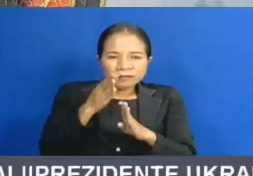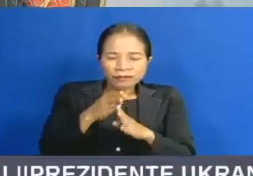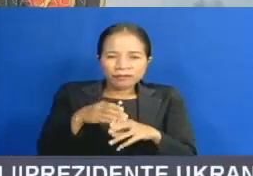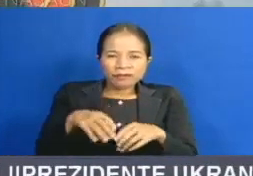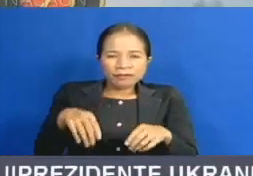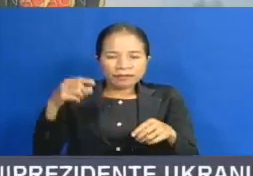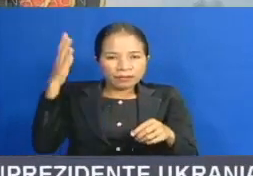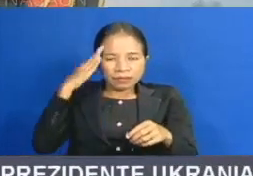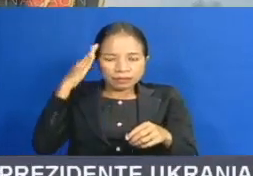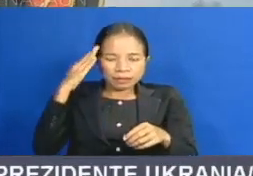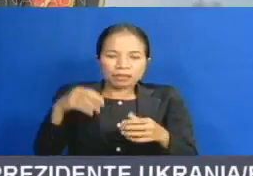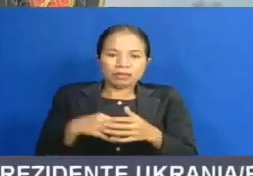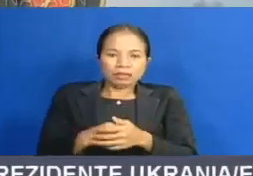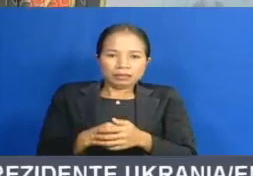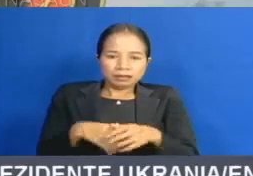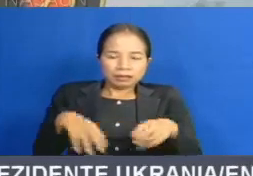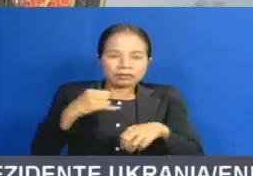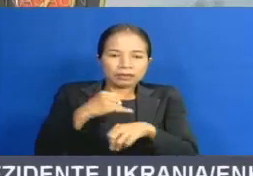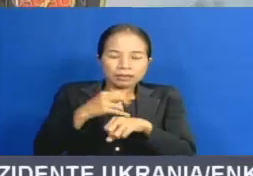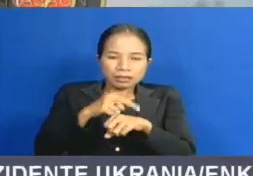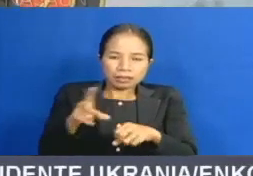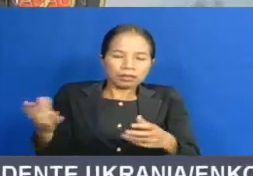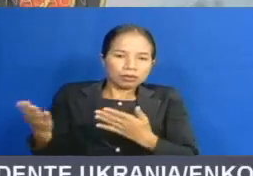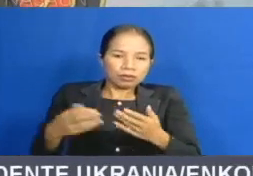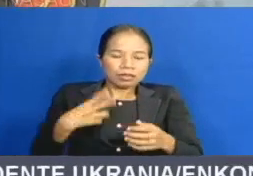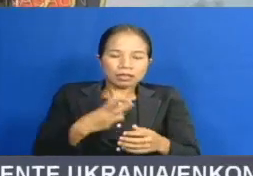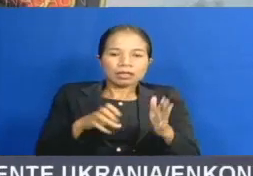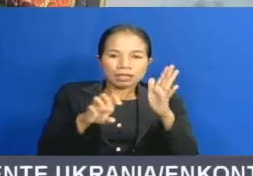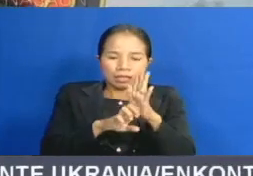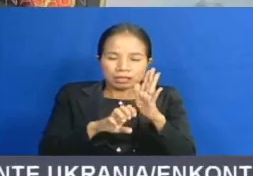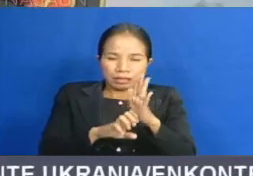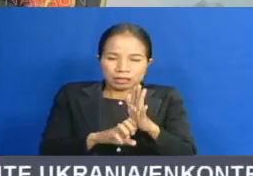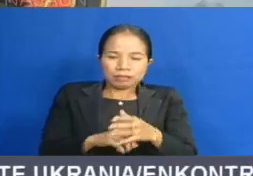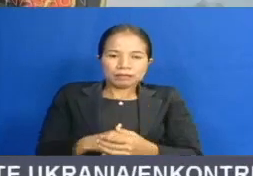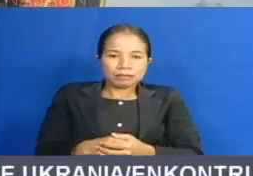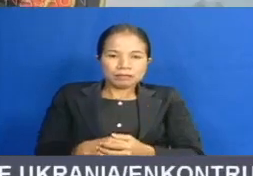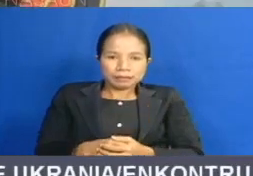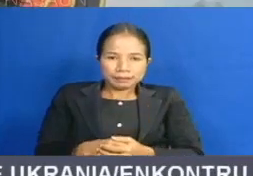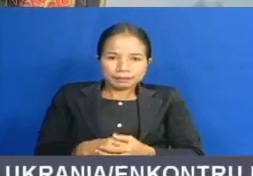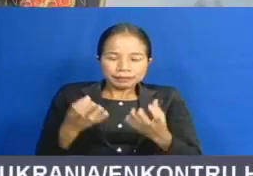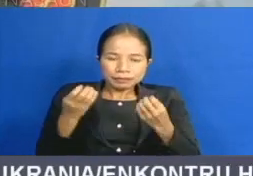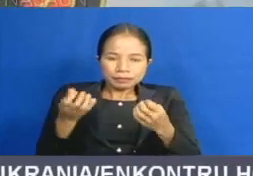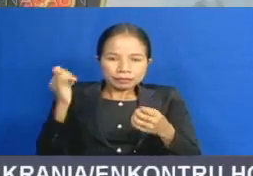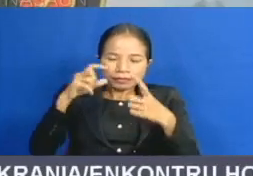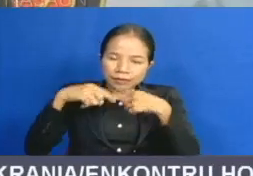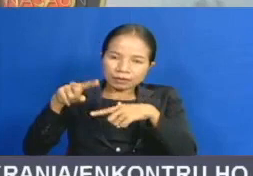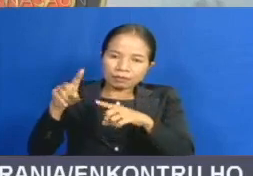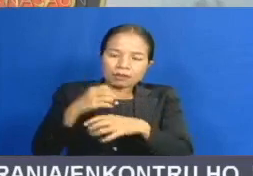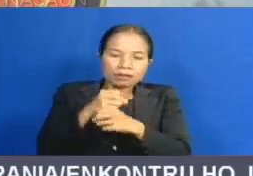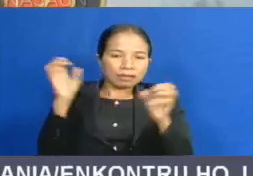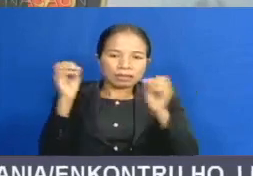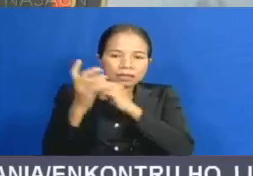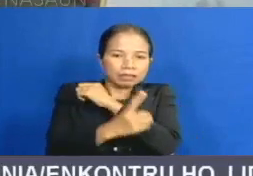internacionais, para depois ir para a pluritânica, mas é manuba. O Lalin vai boa de baba que você neba, depois vai falar em disciplina, neba,